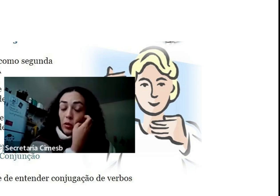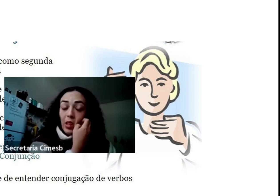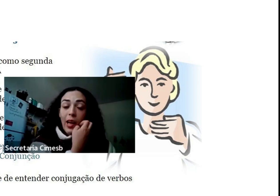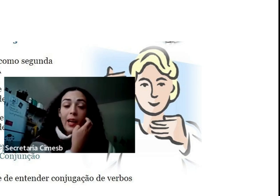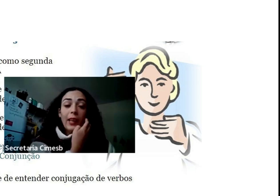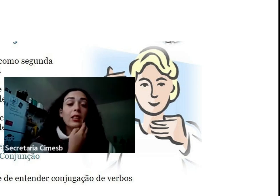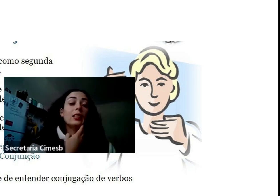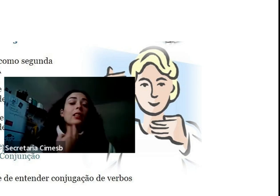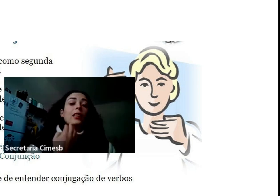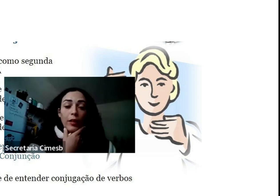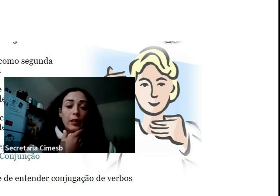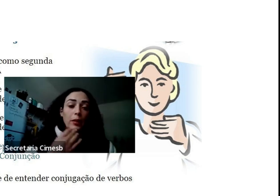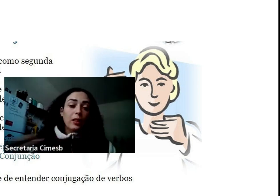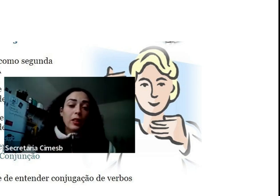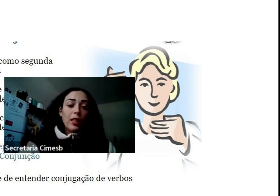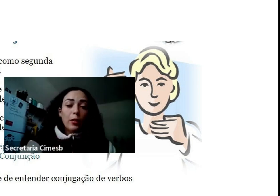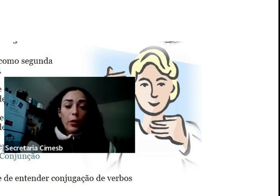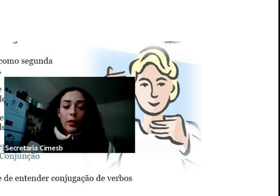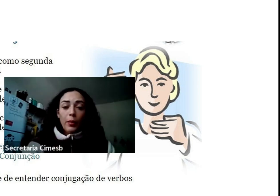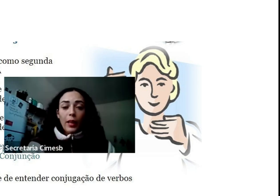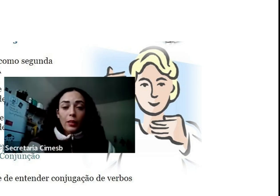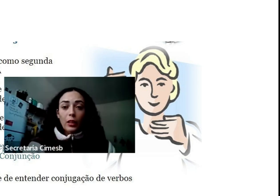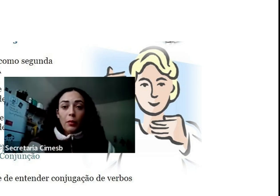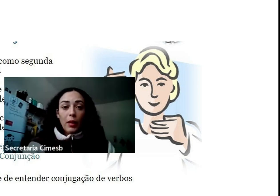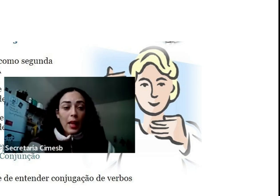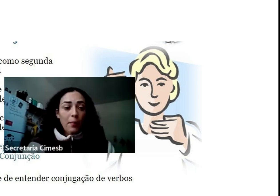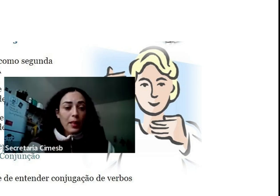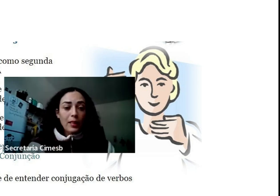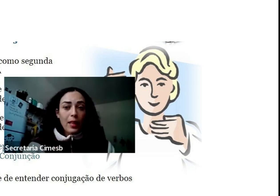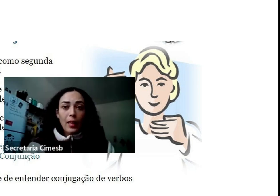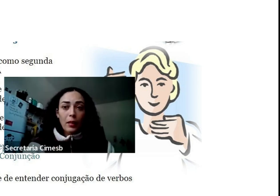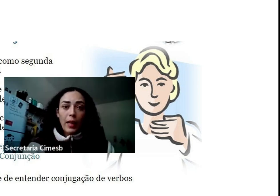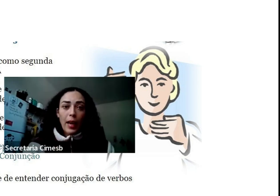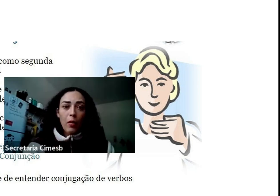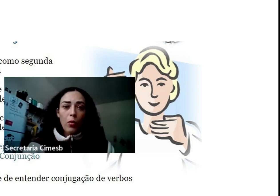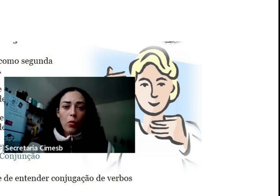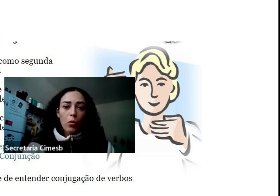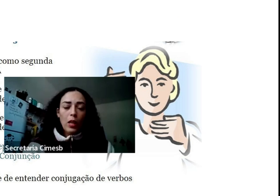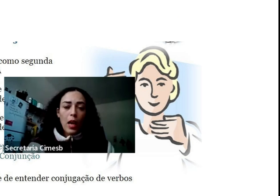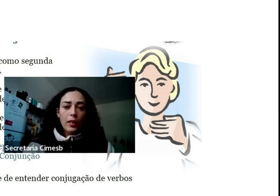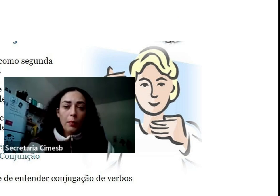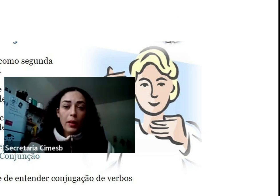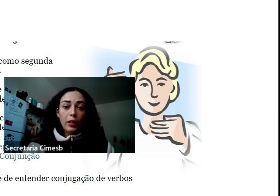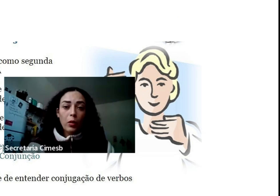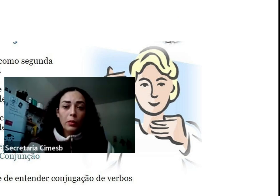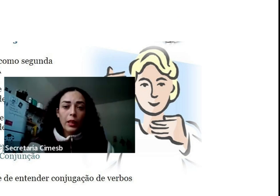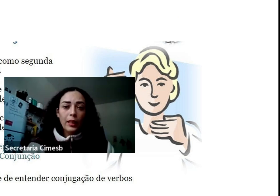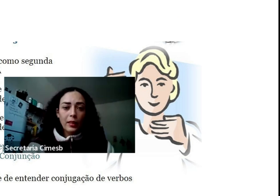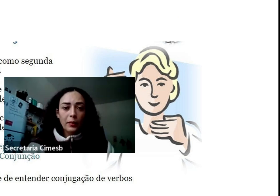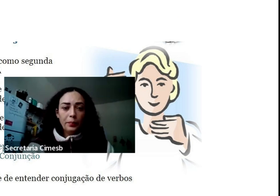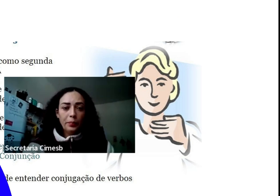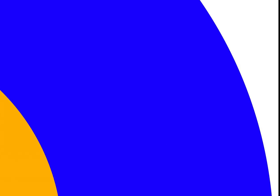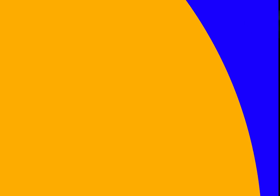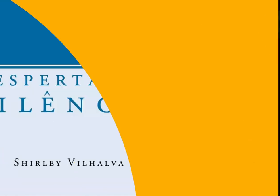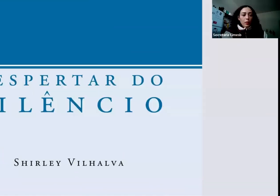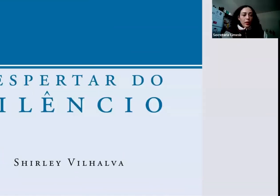situações, oportunidades. Então, eu faço bastante essa troca para a gente também repensar e ampliar o olhar na parte da